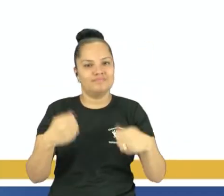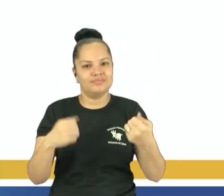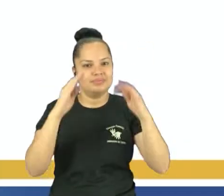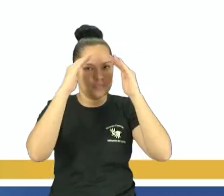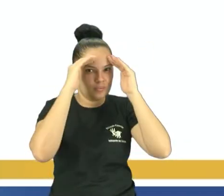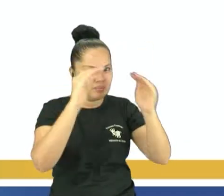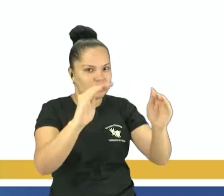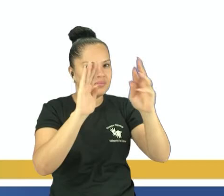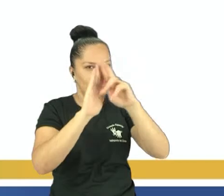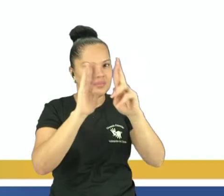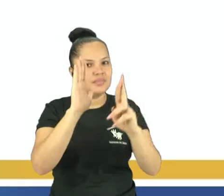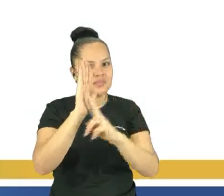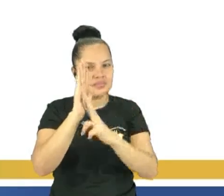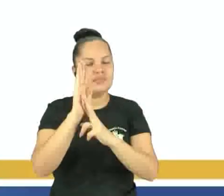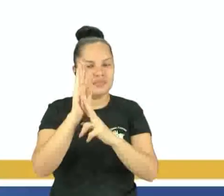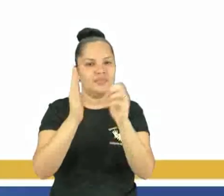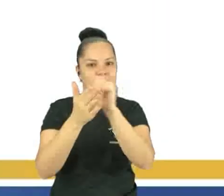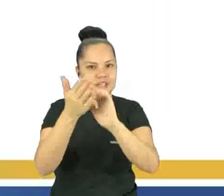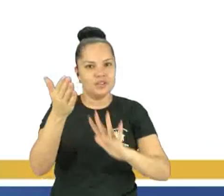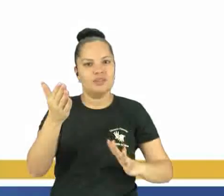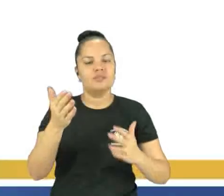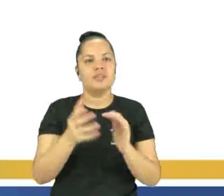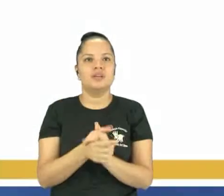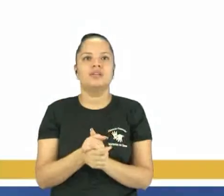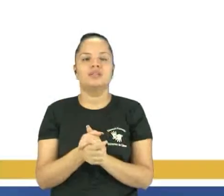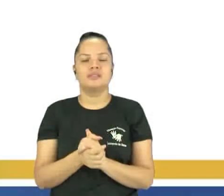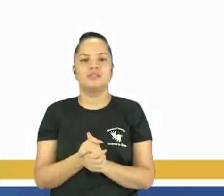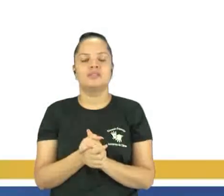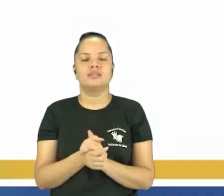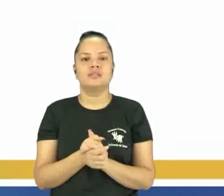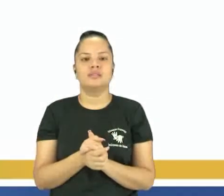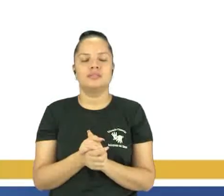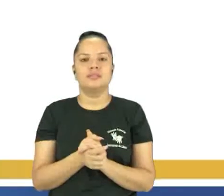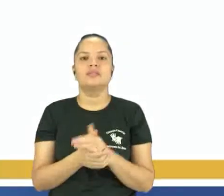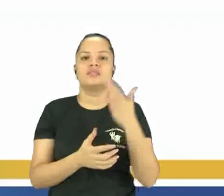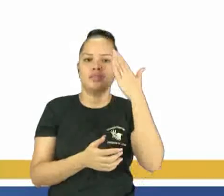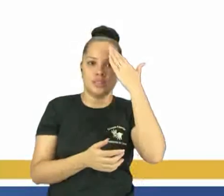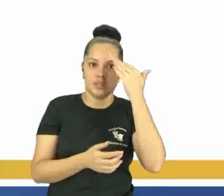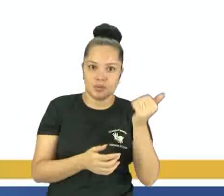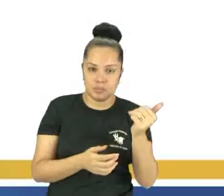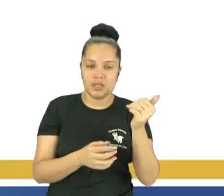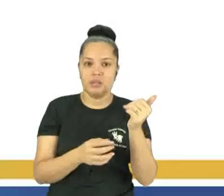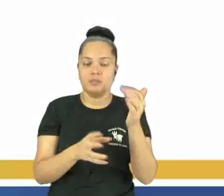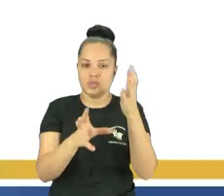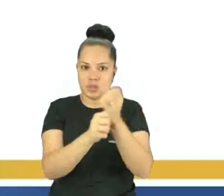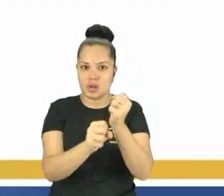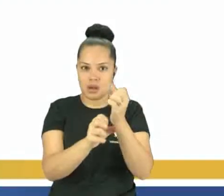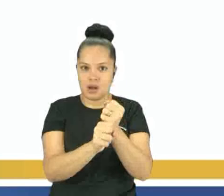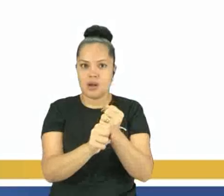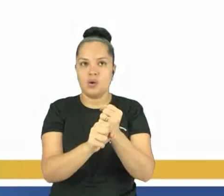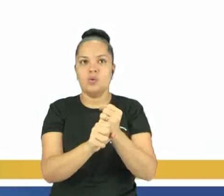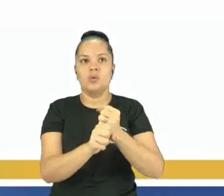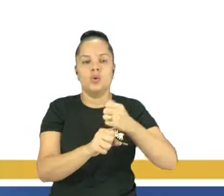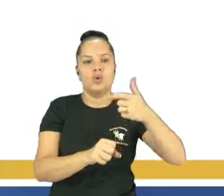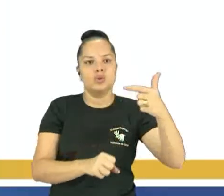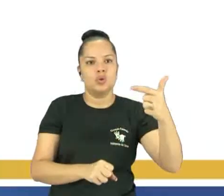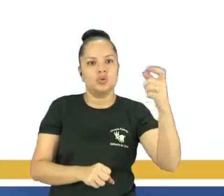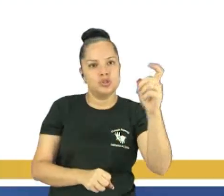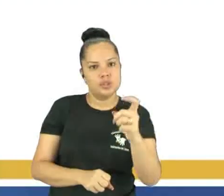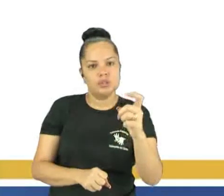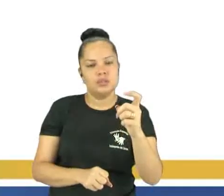aqui na questão. Então, nós sabemos o quê? Que se a gente somar os ângulos 2x